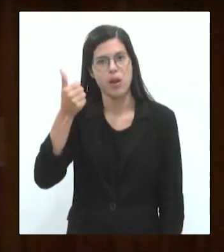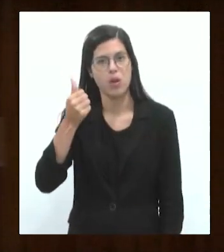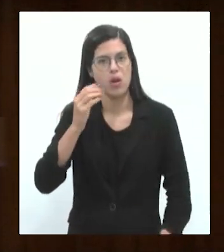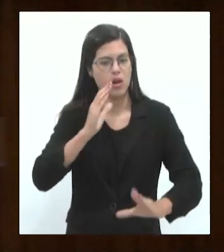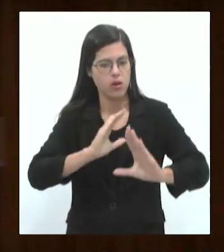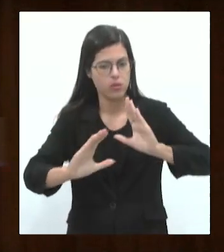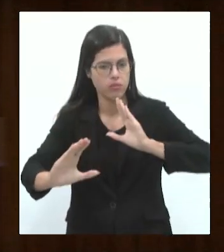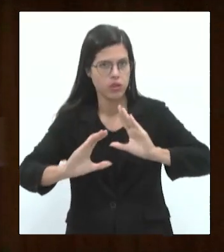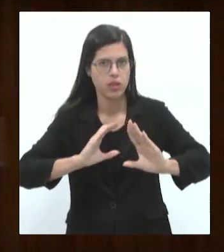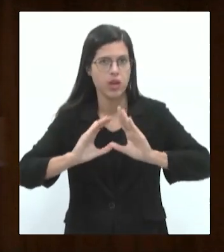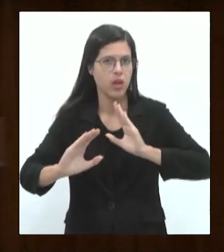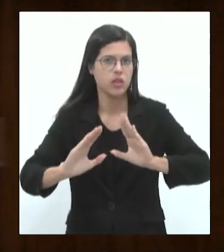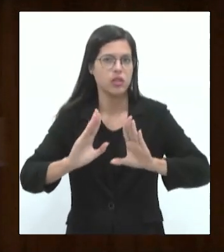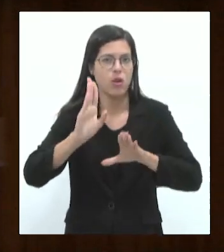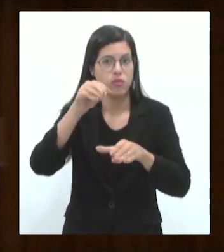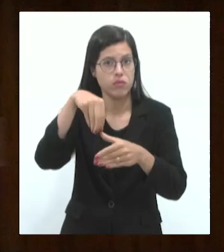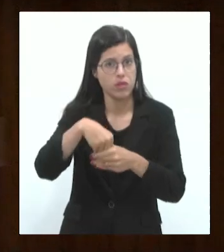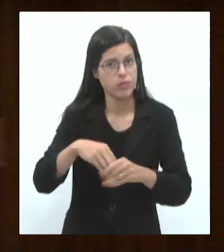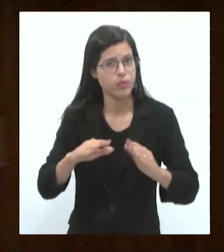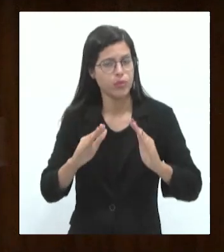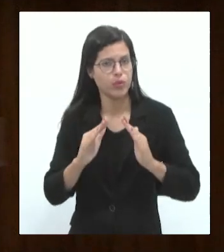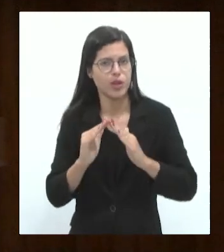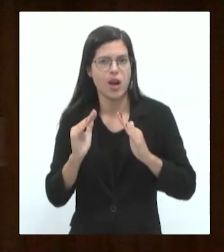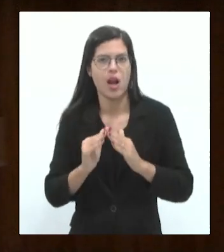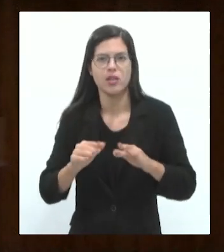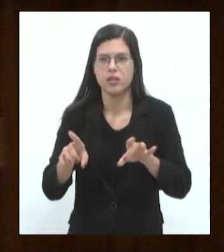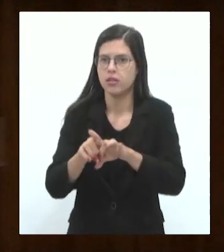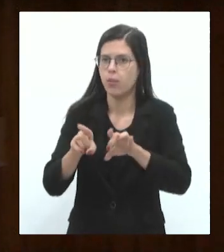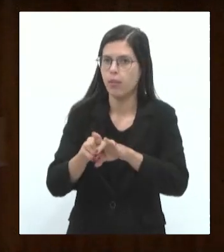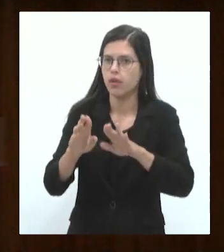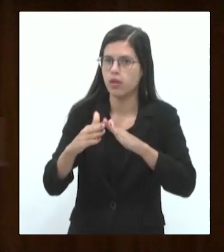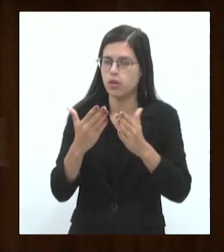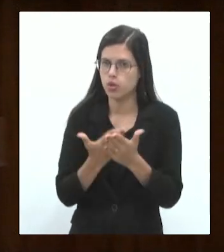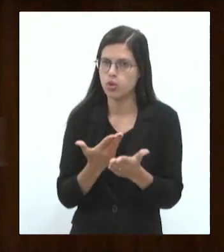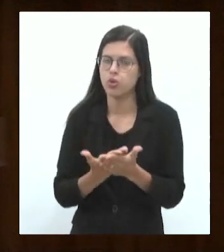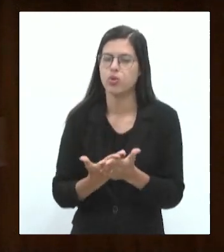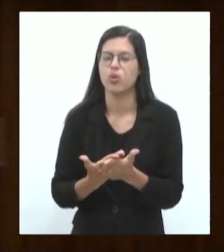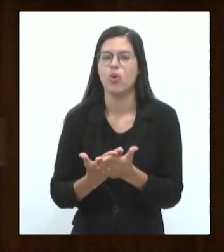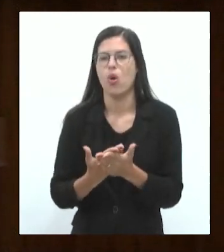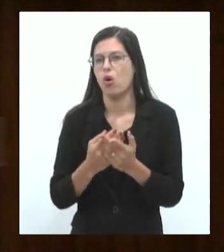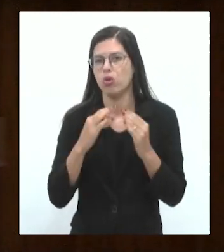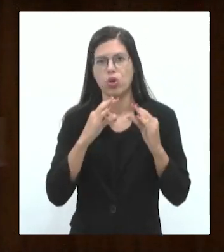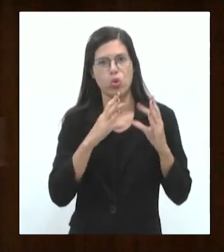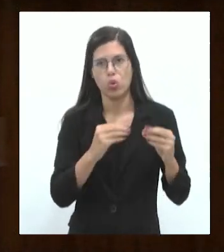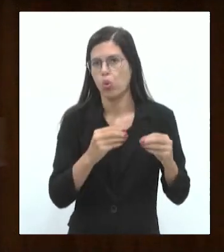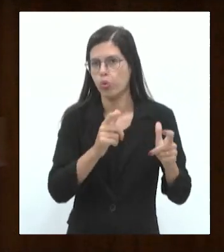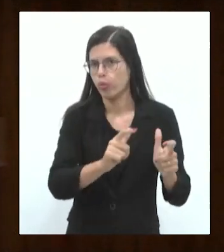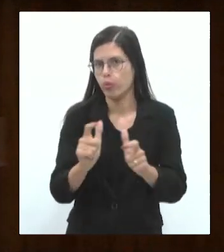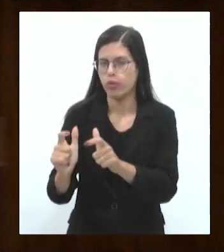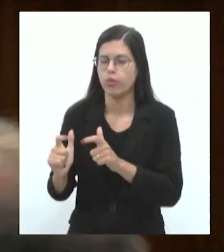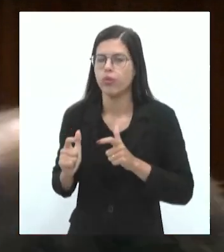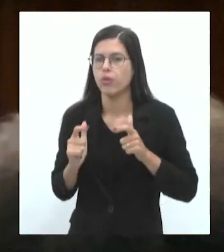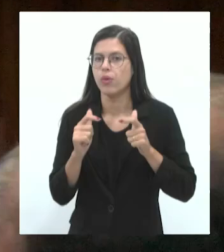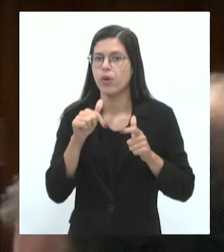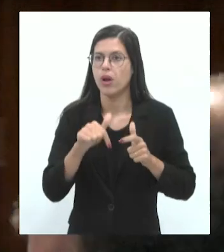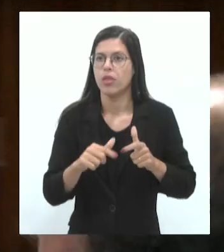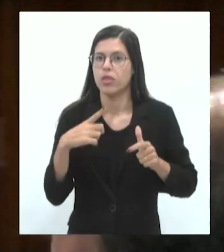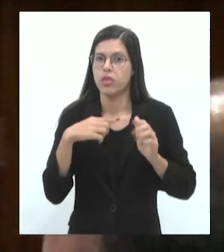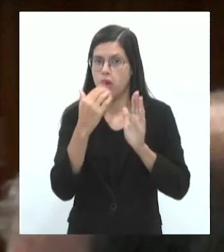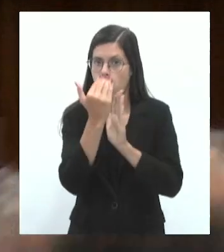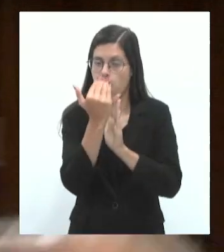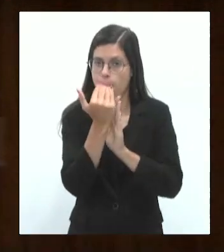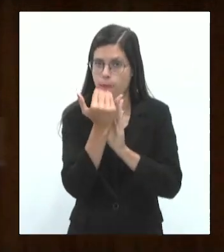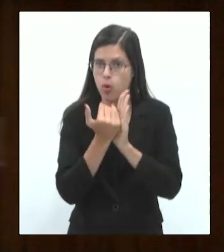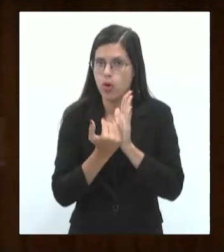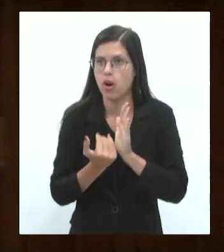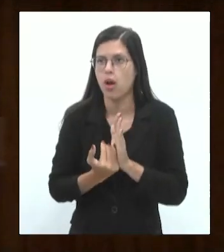comunicação na sua própria casa, na escola, em todo o seu ambiente. Então, a iniciativa de ter, de fato, um programa de capacitação em